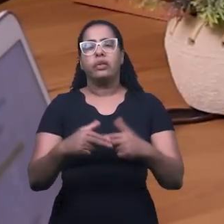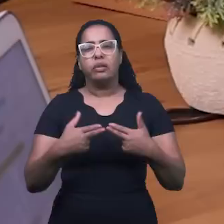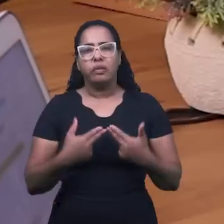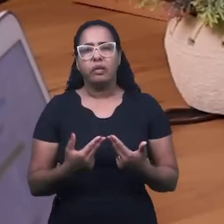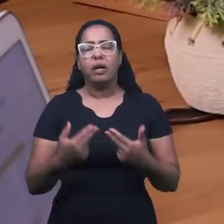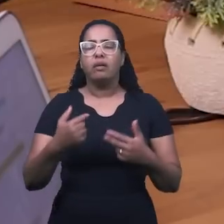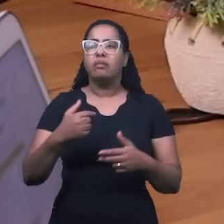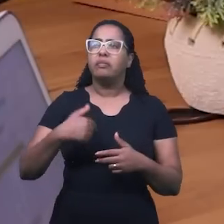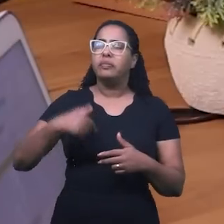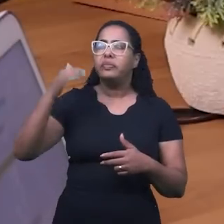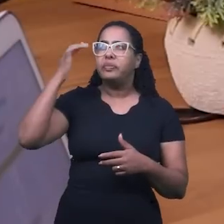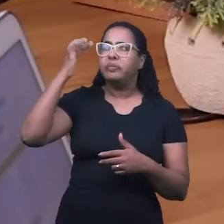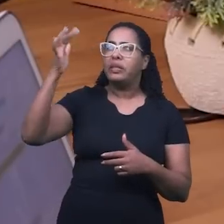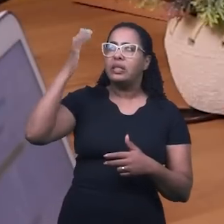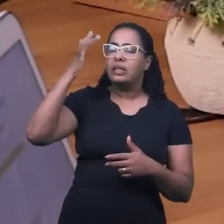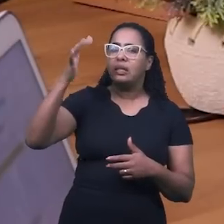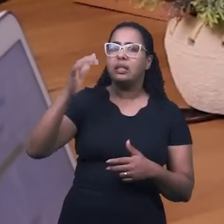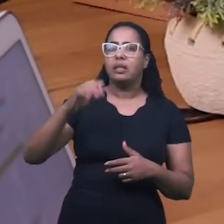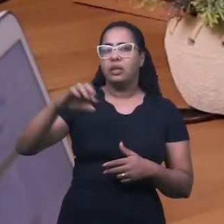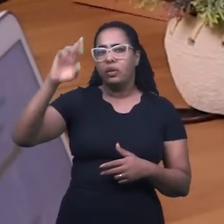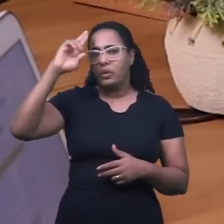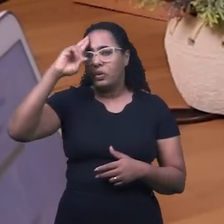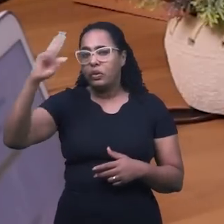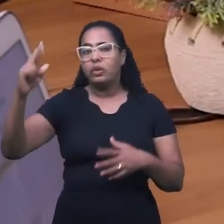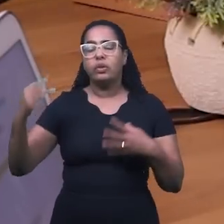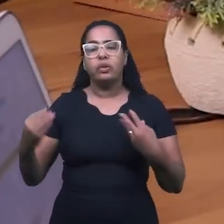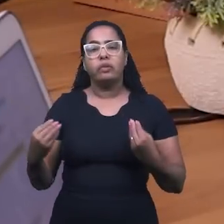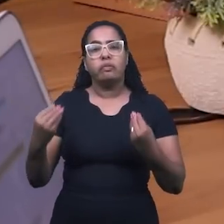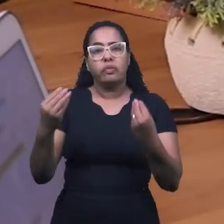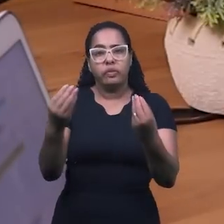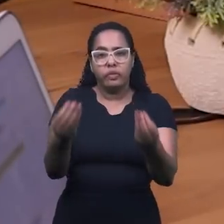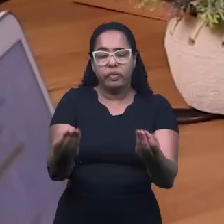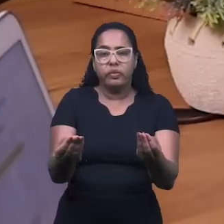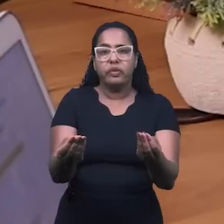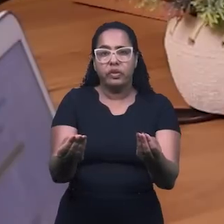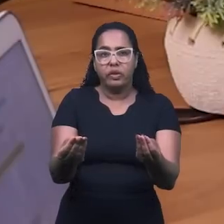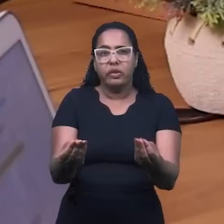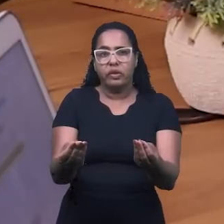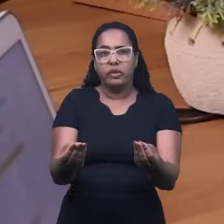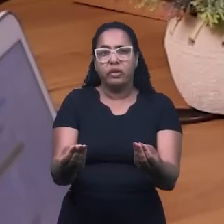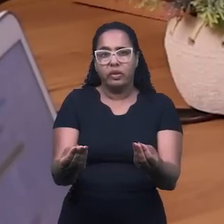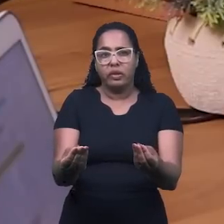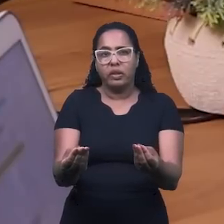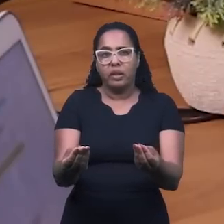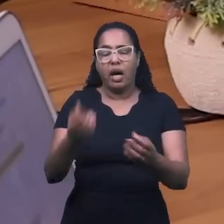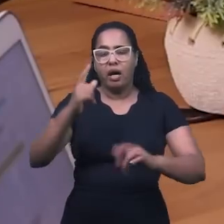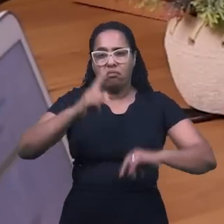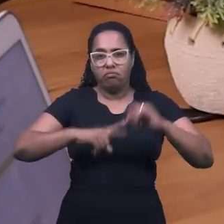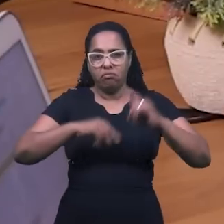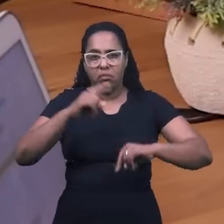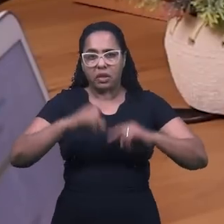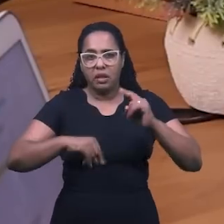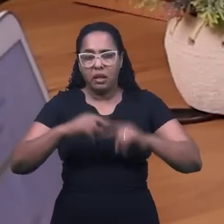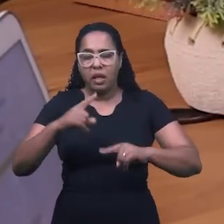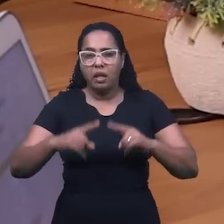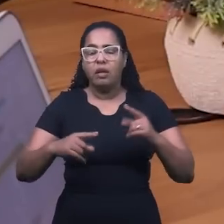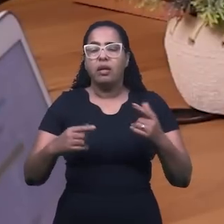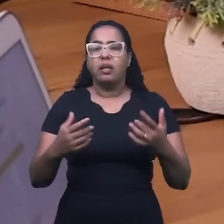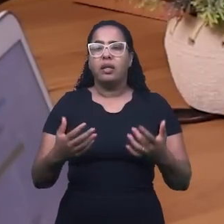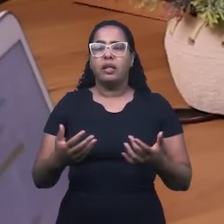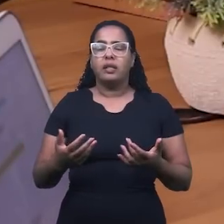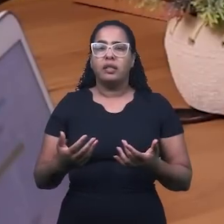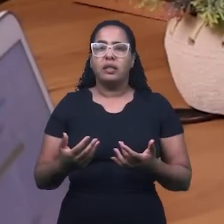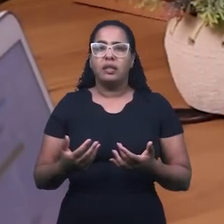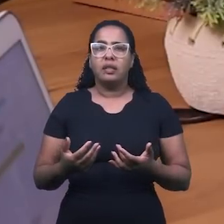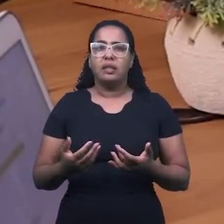porque você imagina que o Senhor te dá um